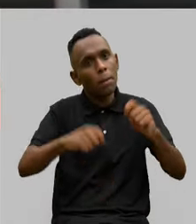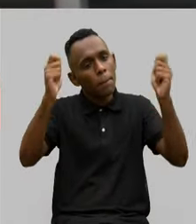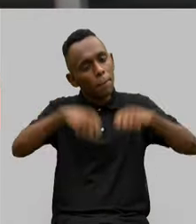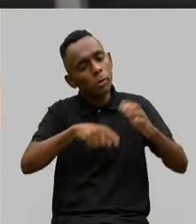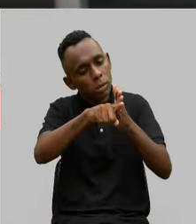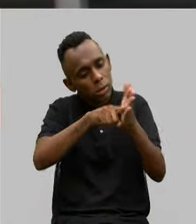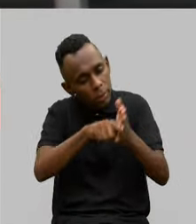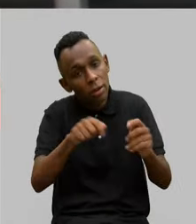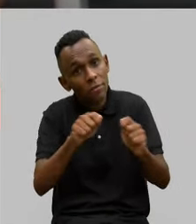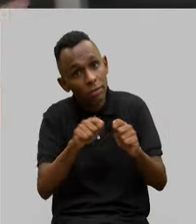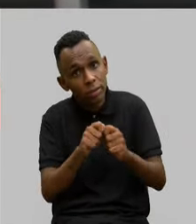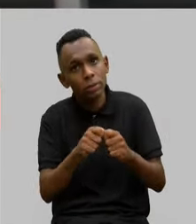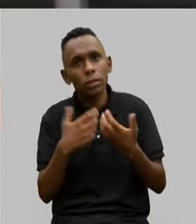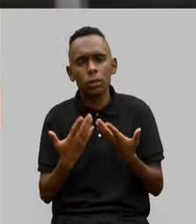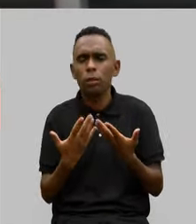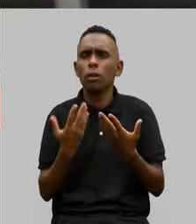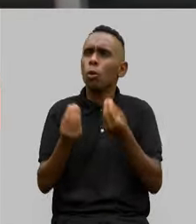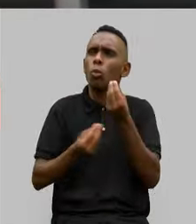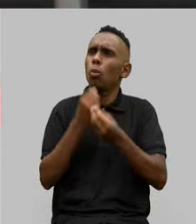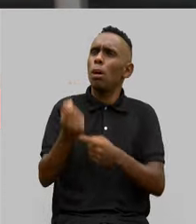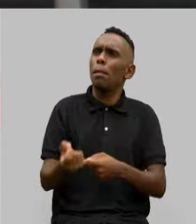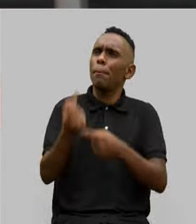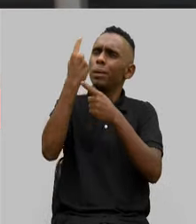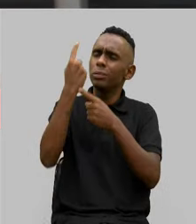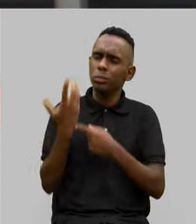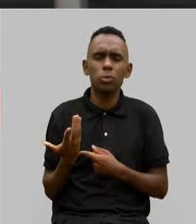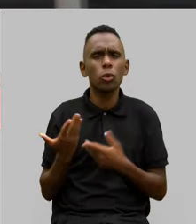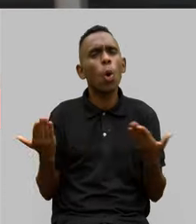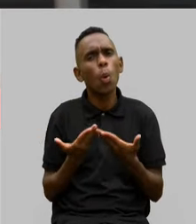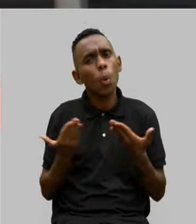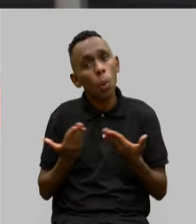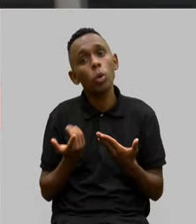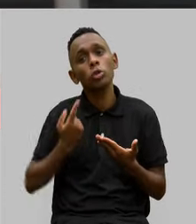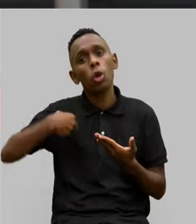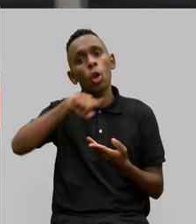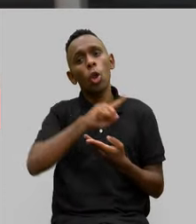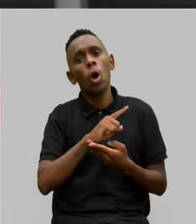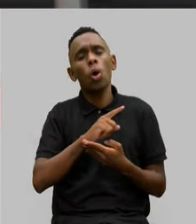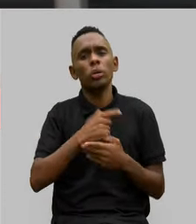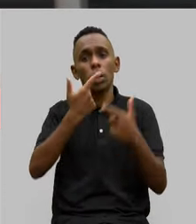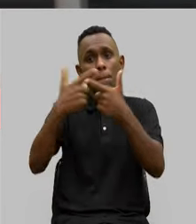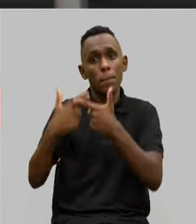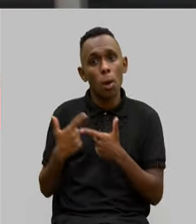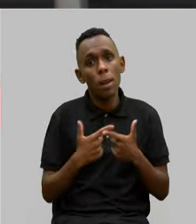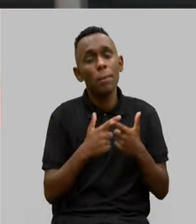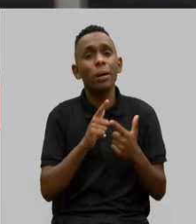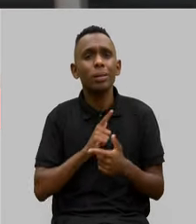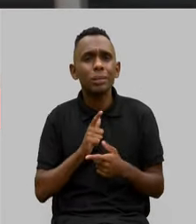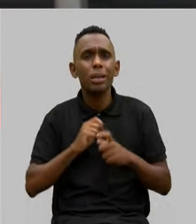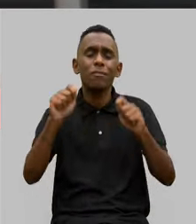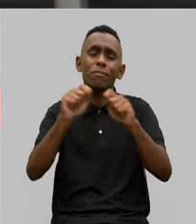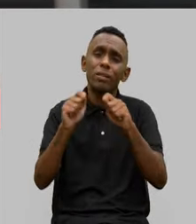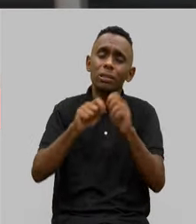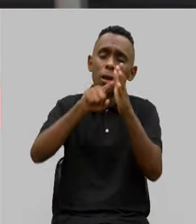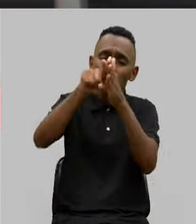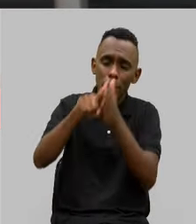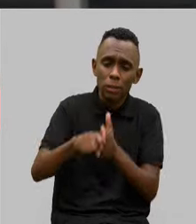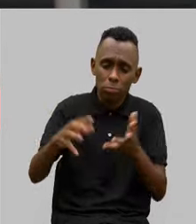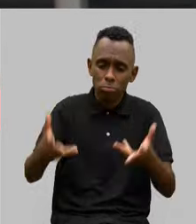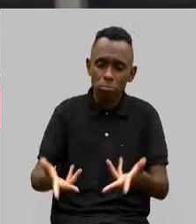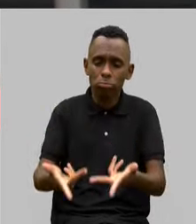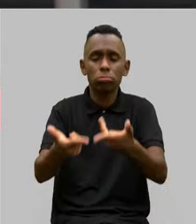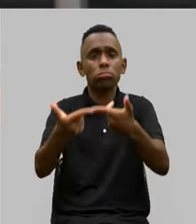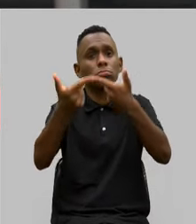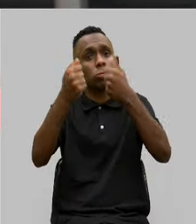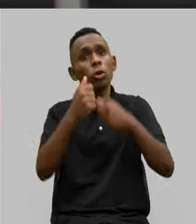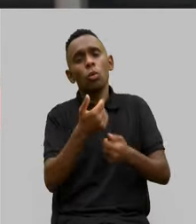de pesquisa então que mundo que a gente tá até hoje em que a gente vive um problema desse para poder fazer pesquisa para qualificar